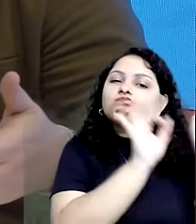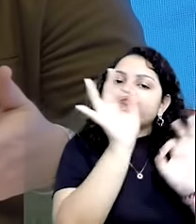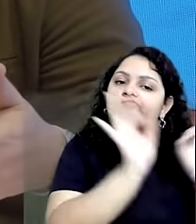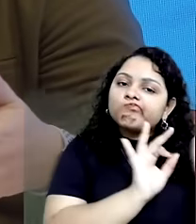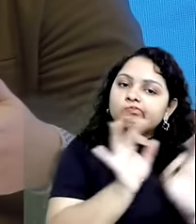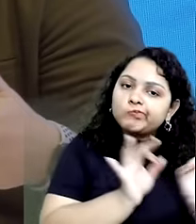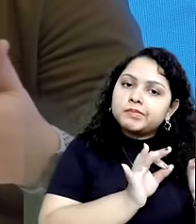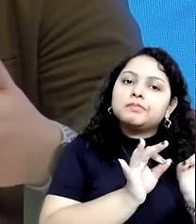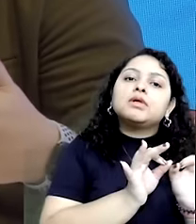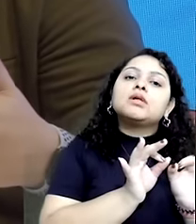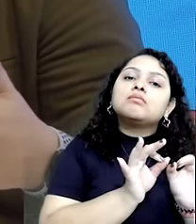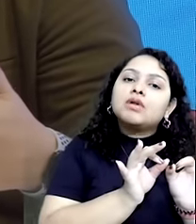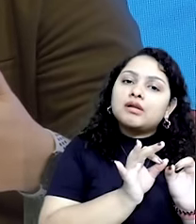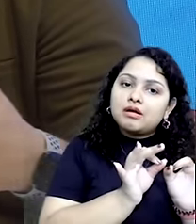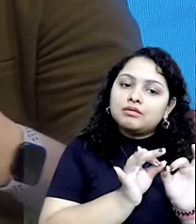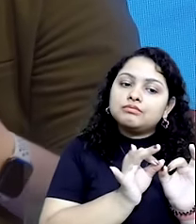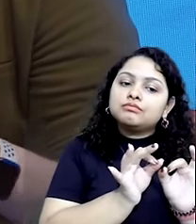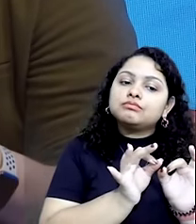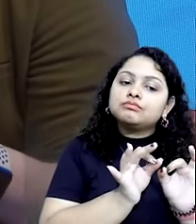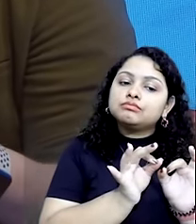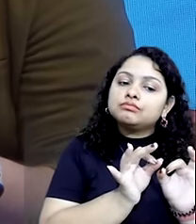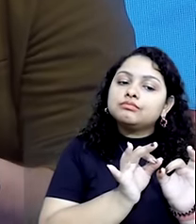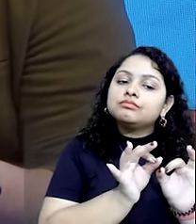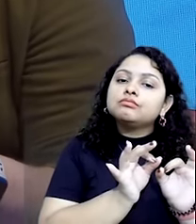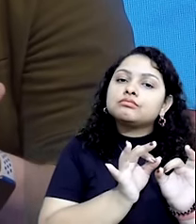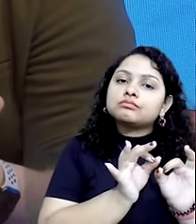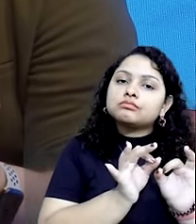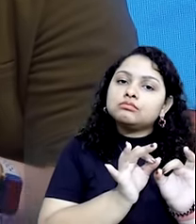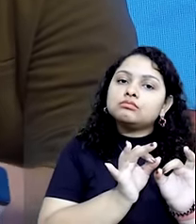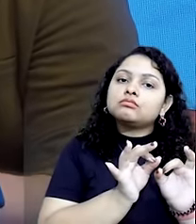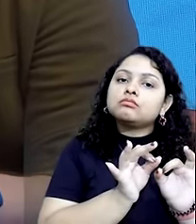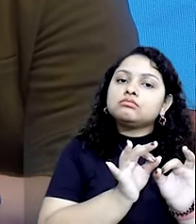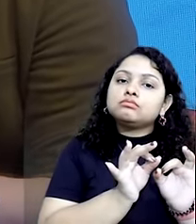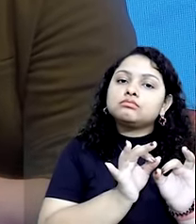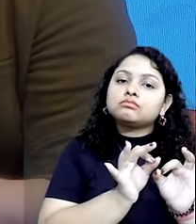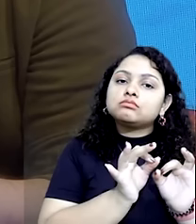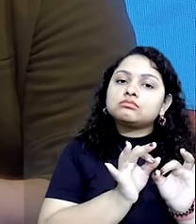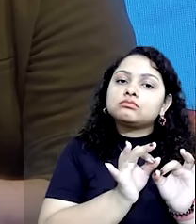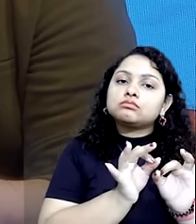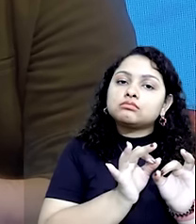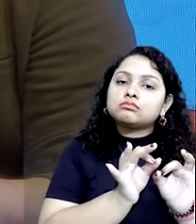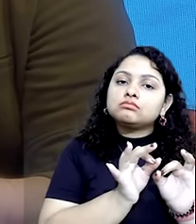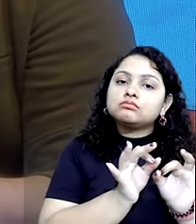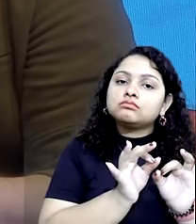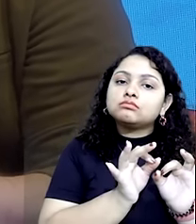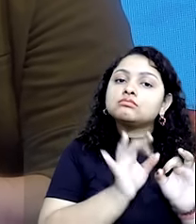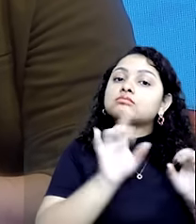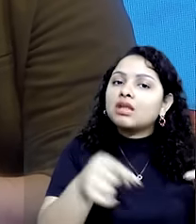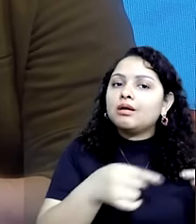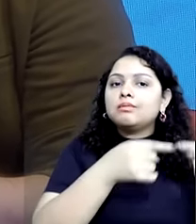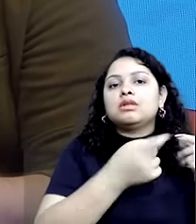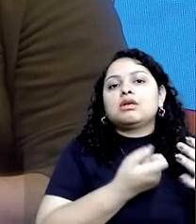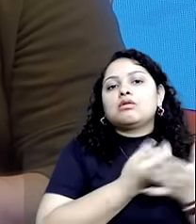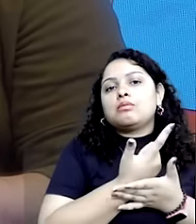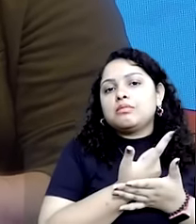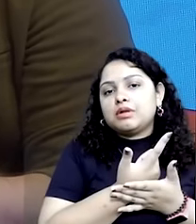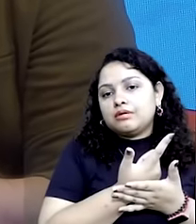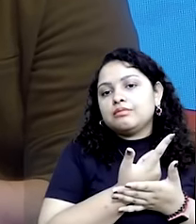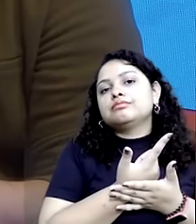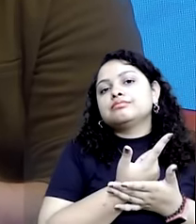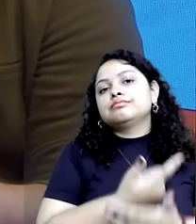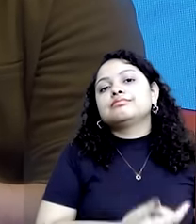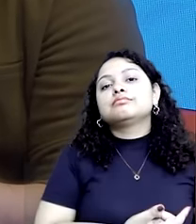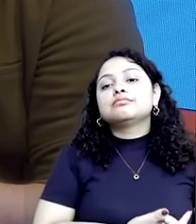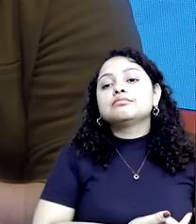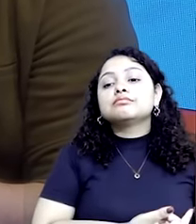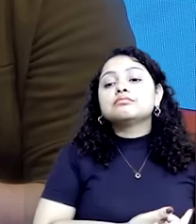com com a um nível que faça ah sentido ele ter que comprar uma ferramenta dessa